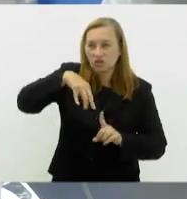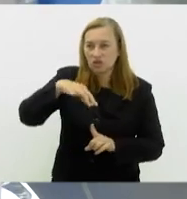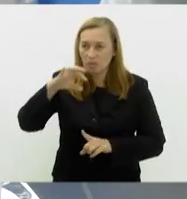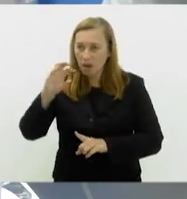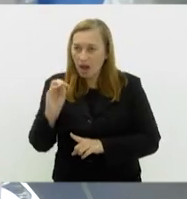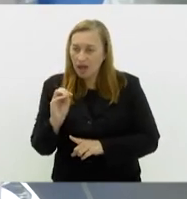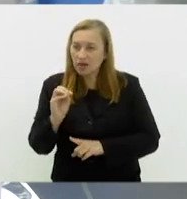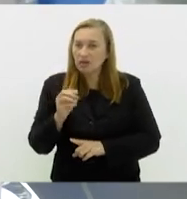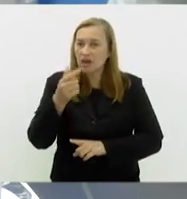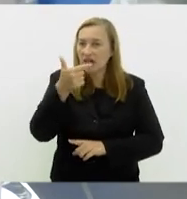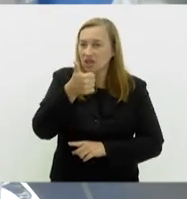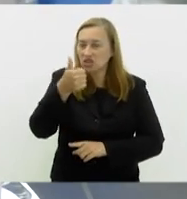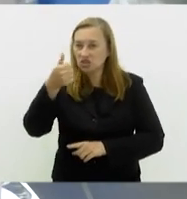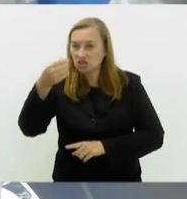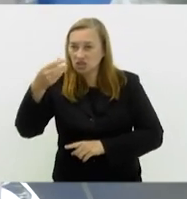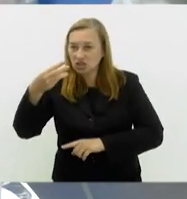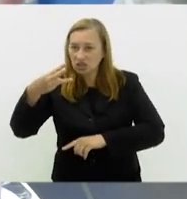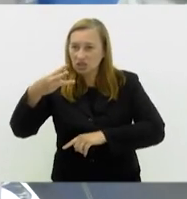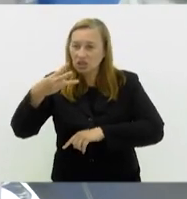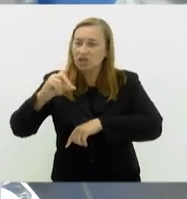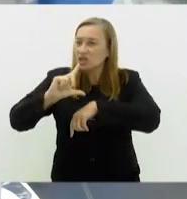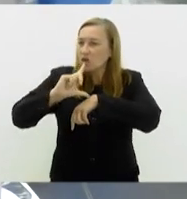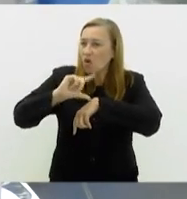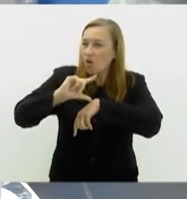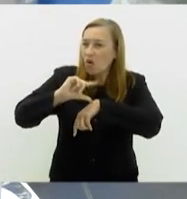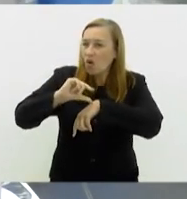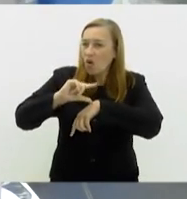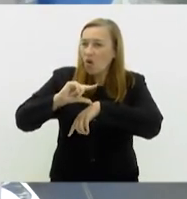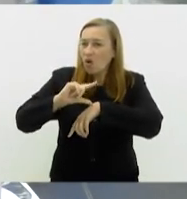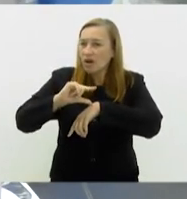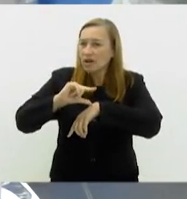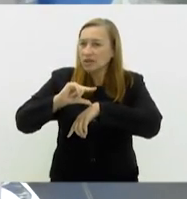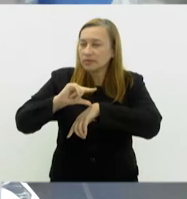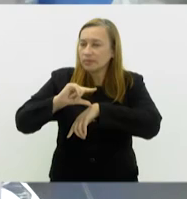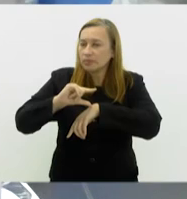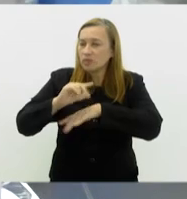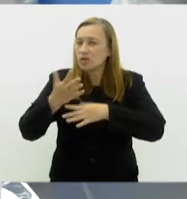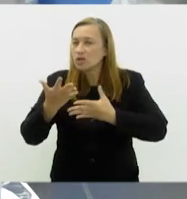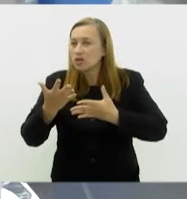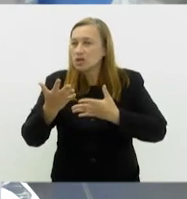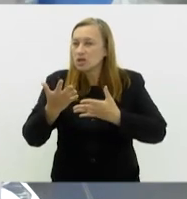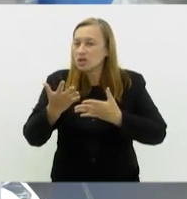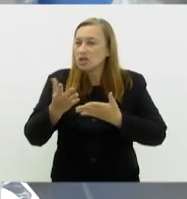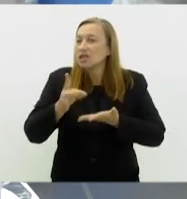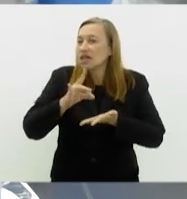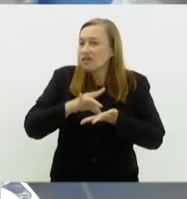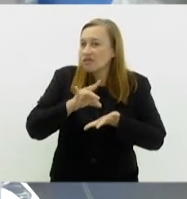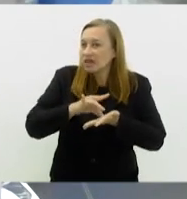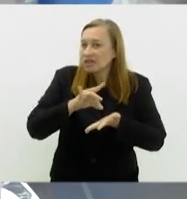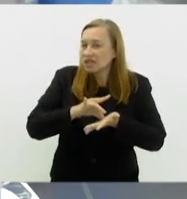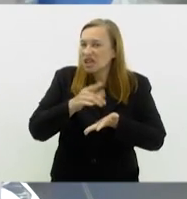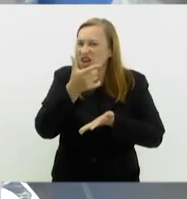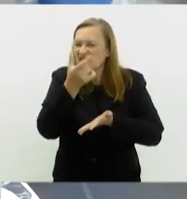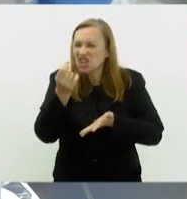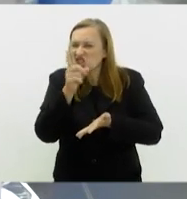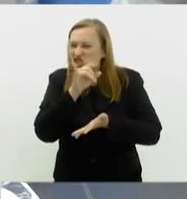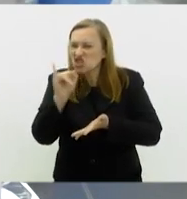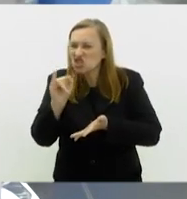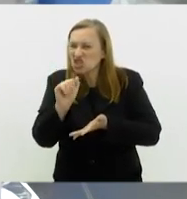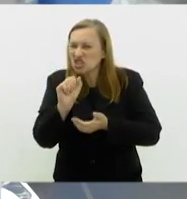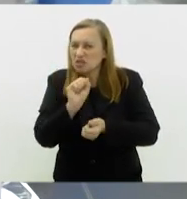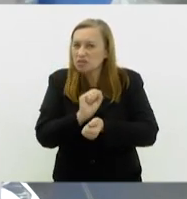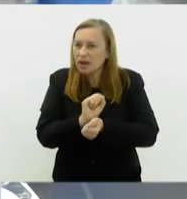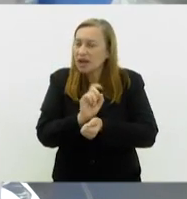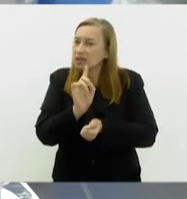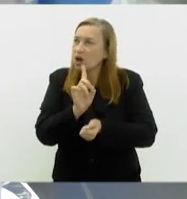às 1300 suspendidos aí essa então fica a suspensão na verdade ao invés de 20 dias